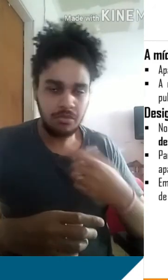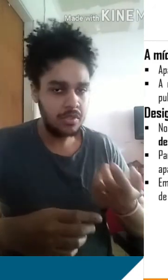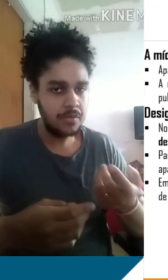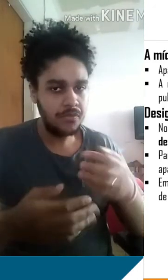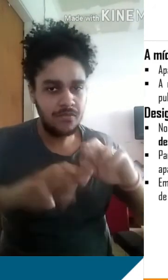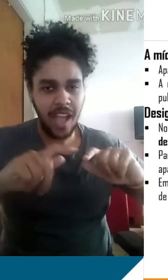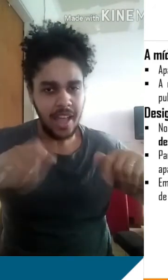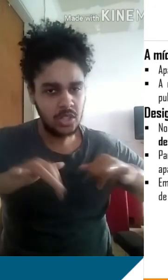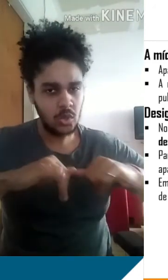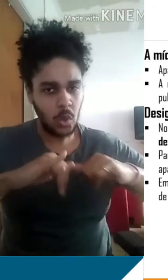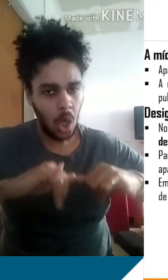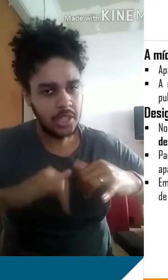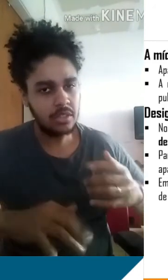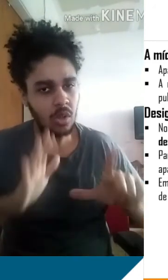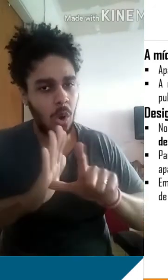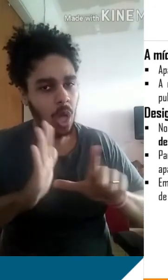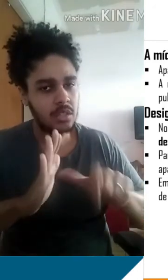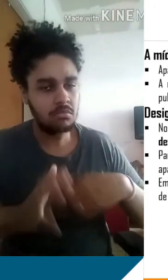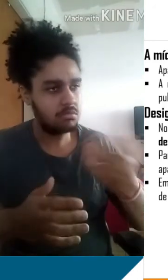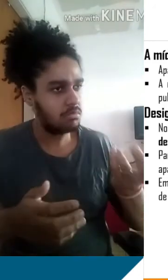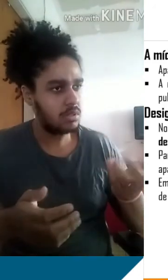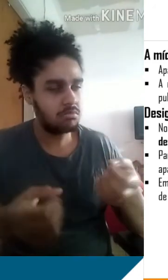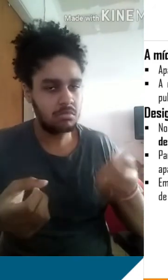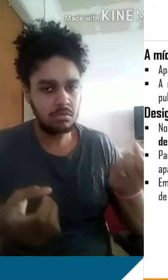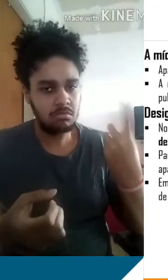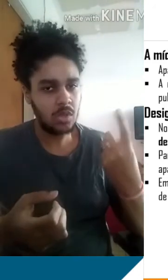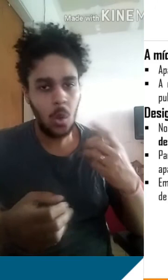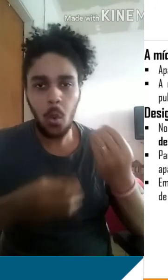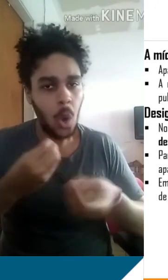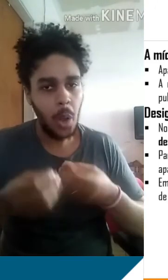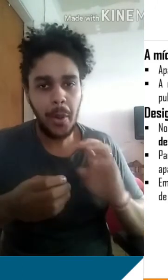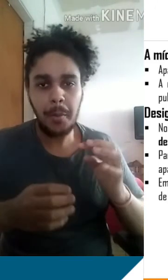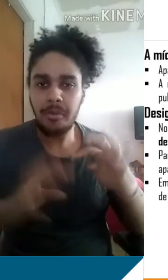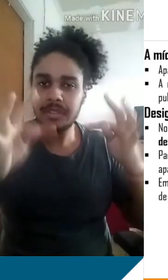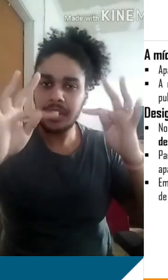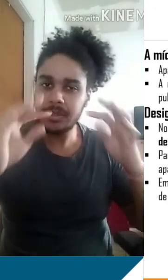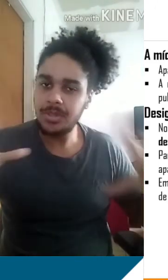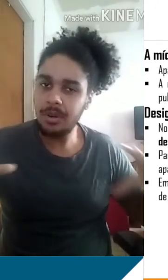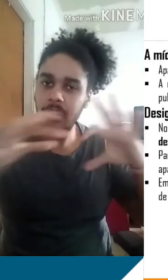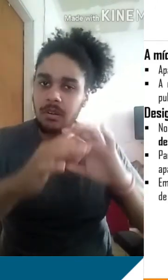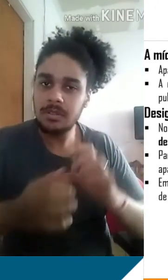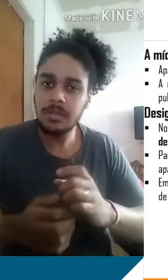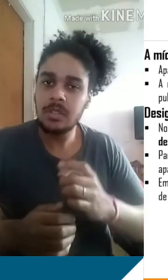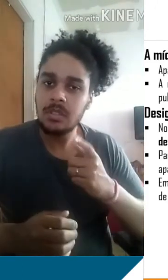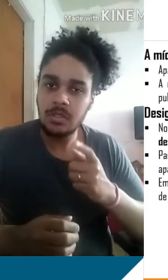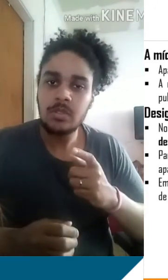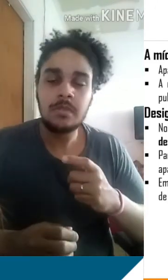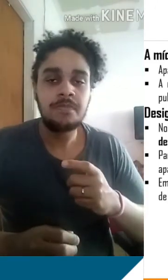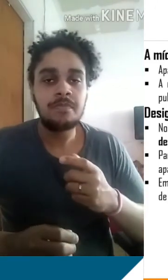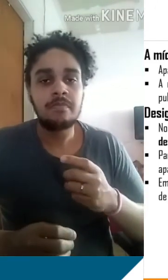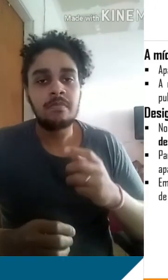tecnologia está associada a essa prerrogativa da publicidade, né? O uso das redes sociais tem sido cada vez mais intenso nesse momento,